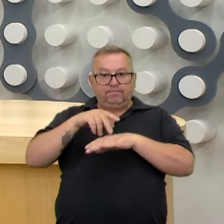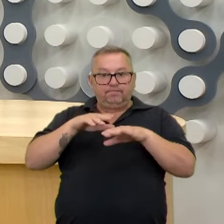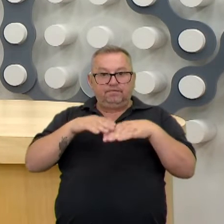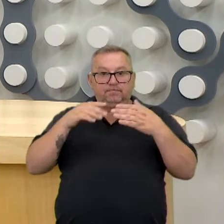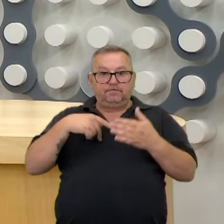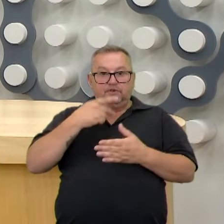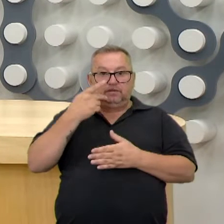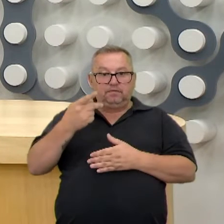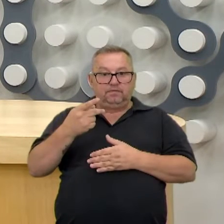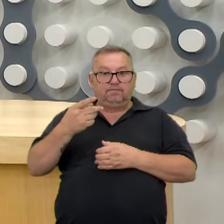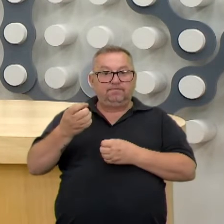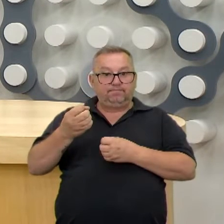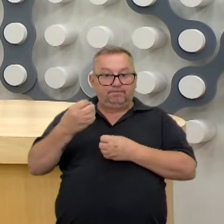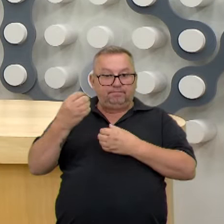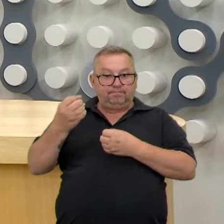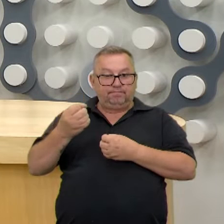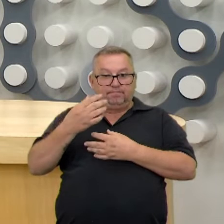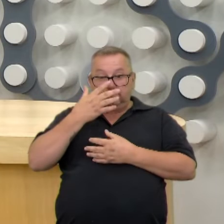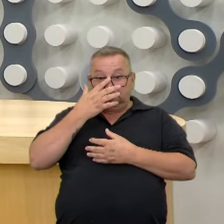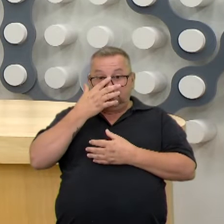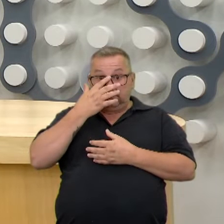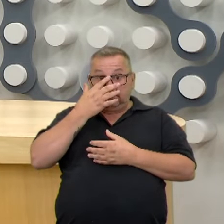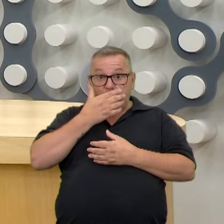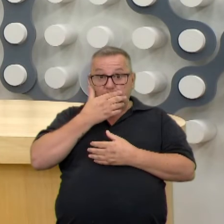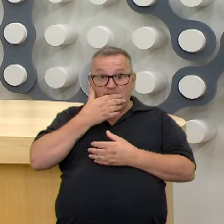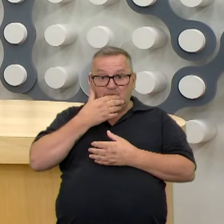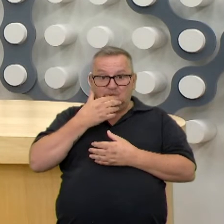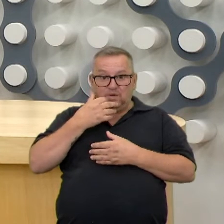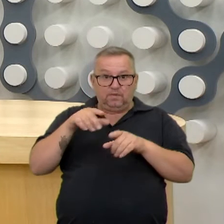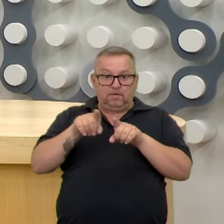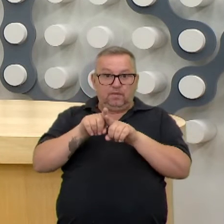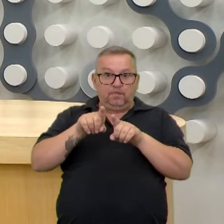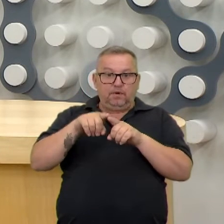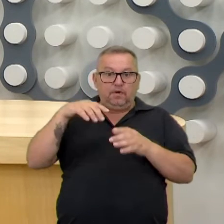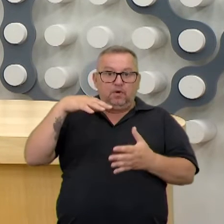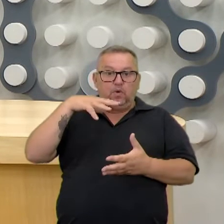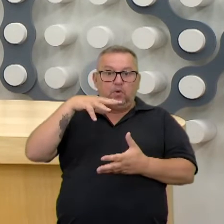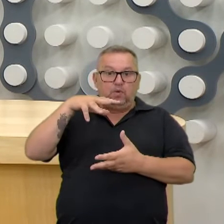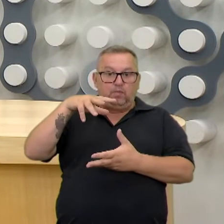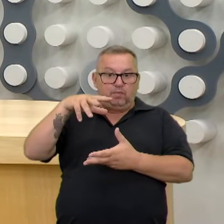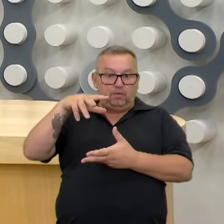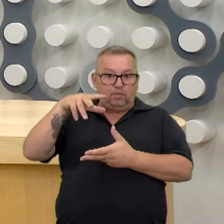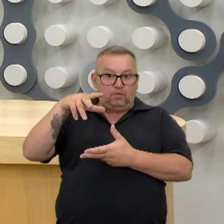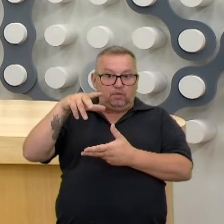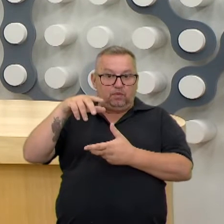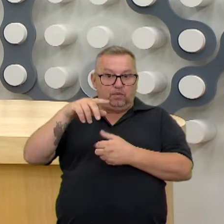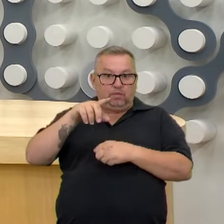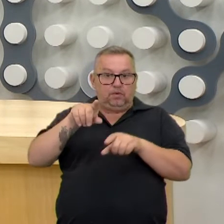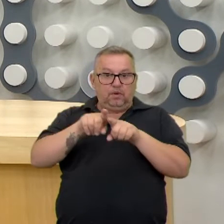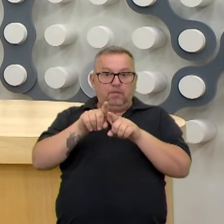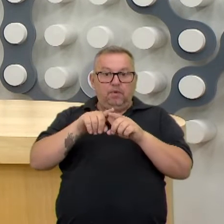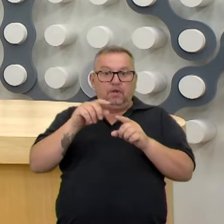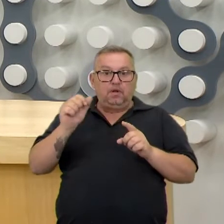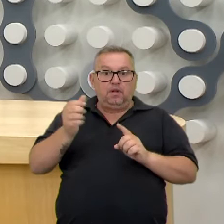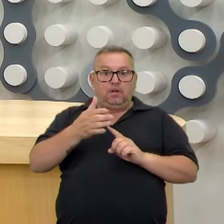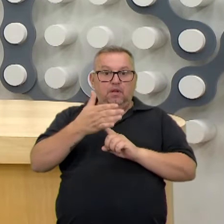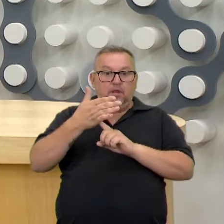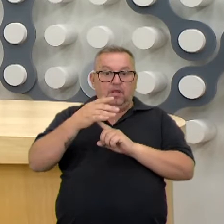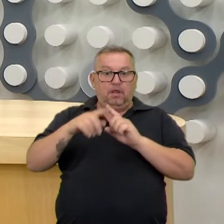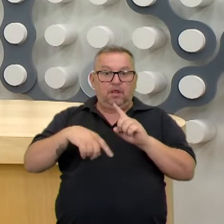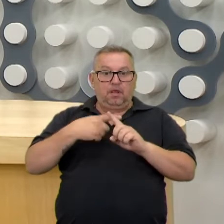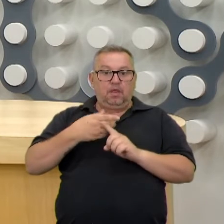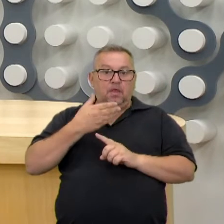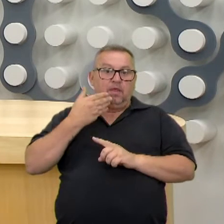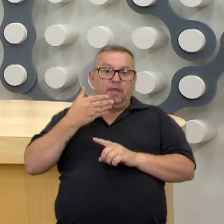de dados, né, dos países, né, e num mundo globalizado e tecnológico, fica mais fácil